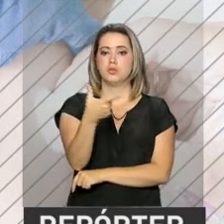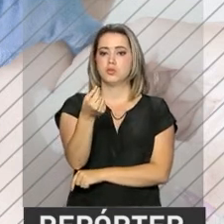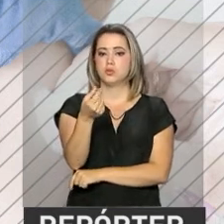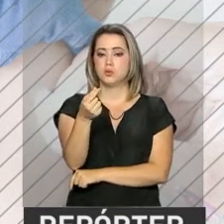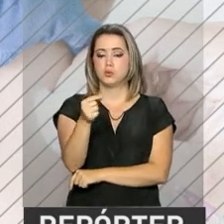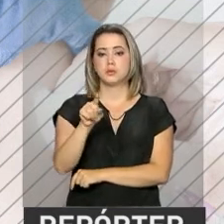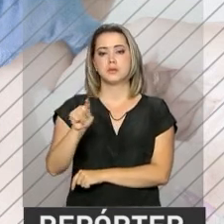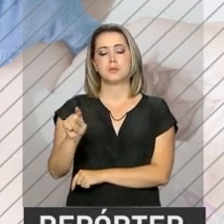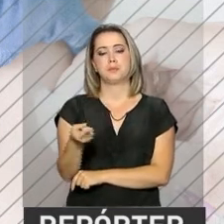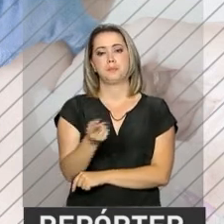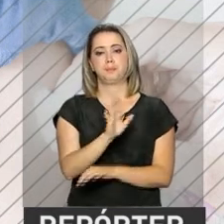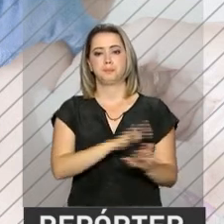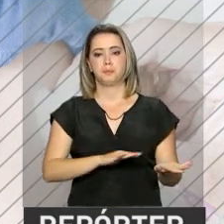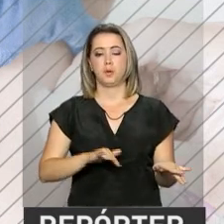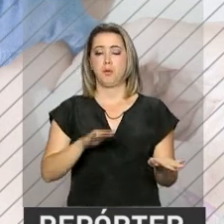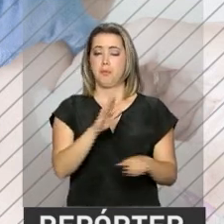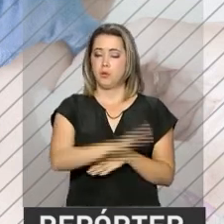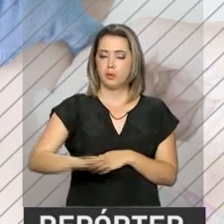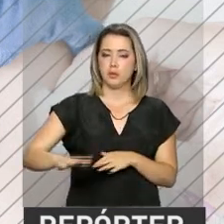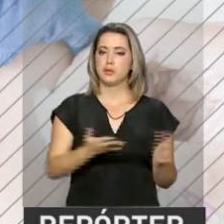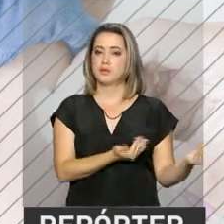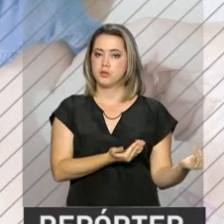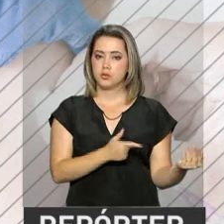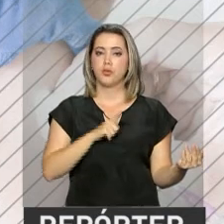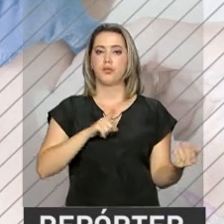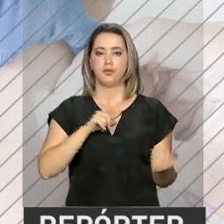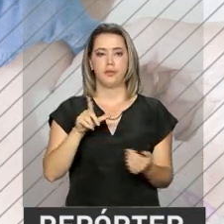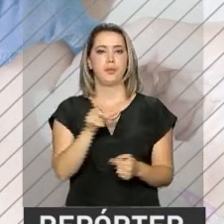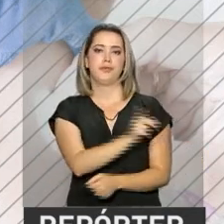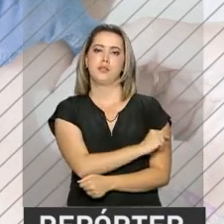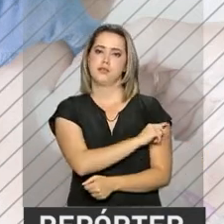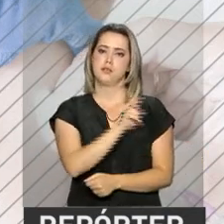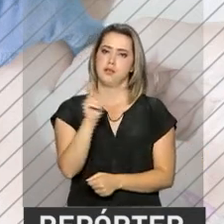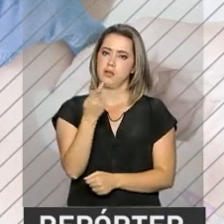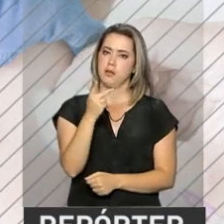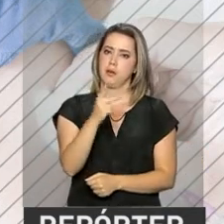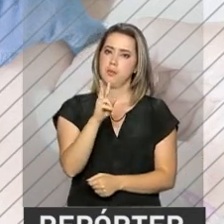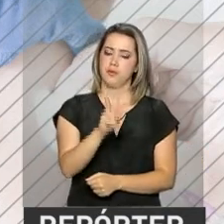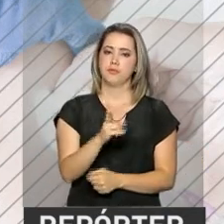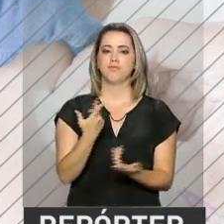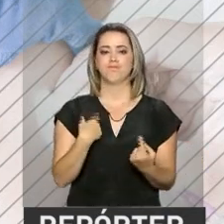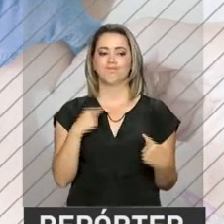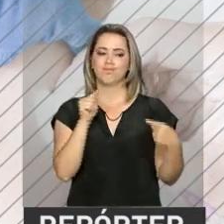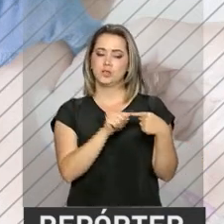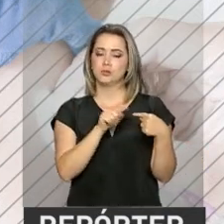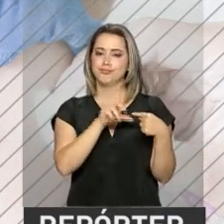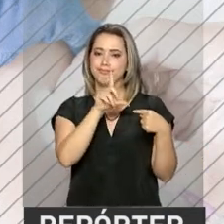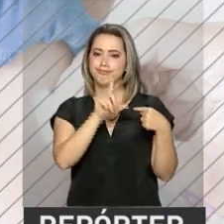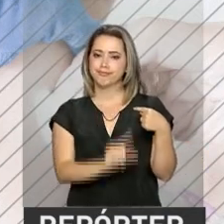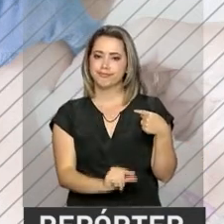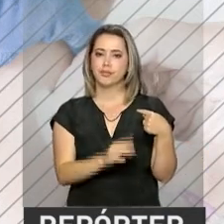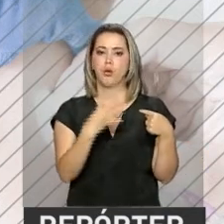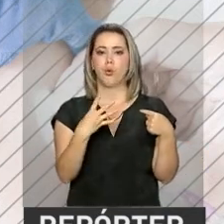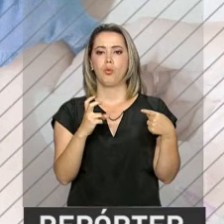têm hiv e que vão receber a vacina contra o hpv adesão a segunda dose do hpv está bem abaixo do ideal por volta